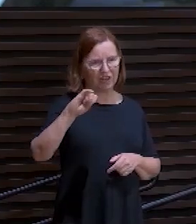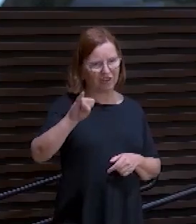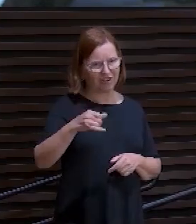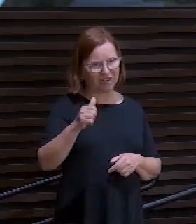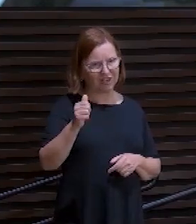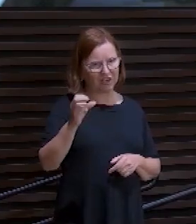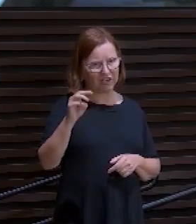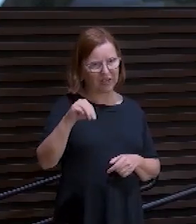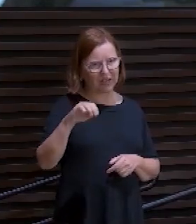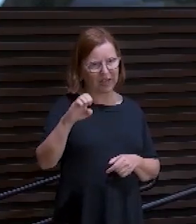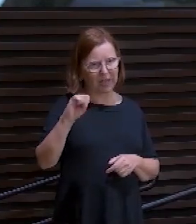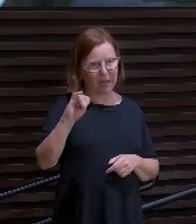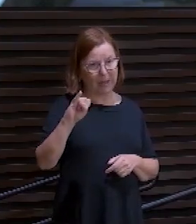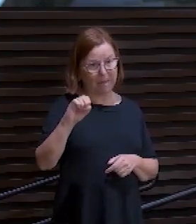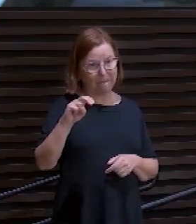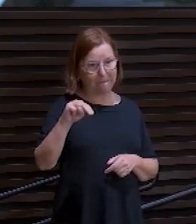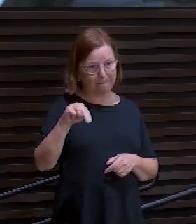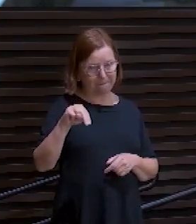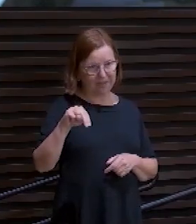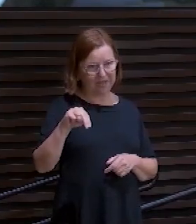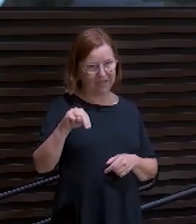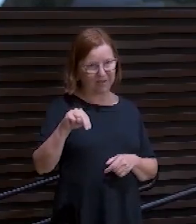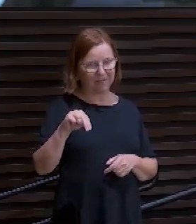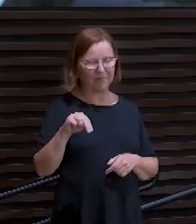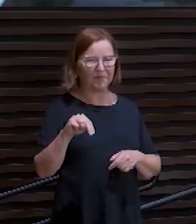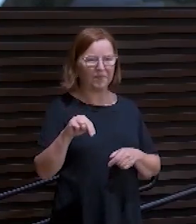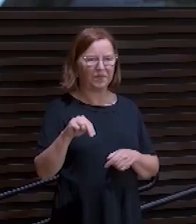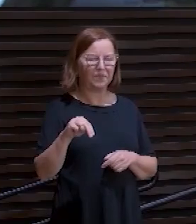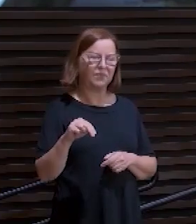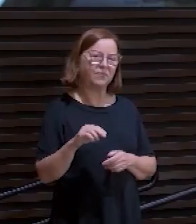A mãe deles morreu no parto de Benjamim.